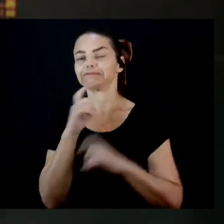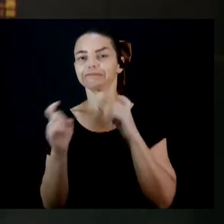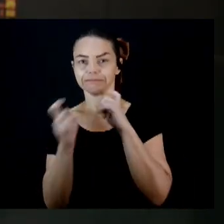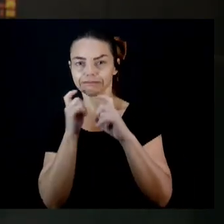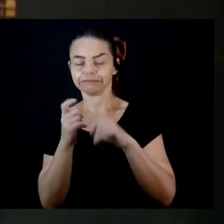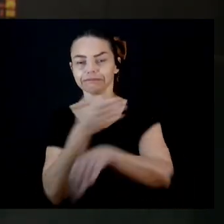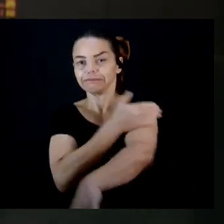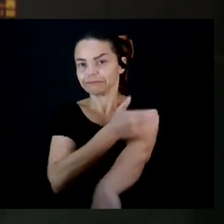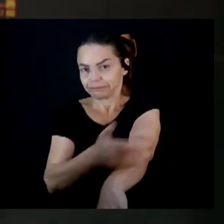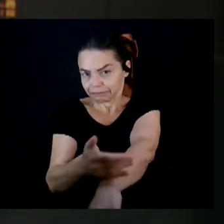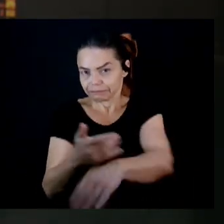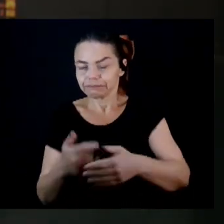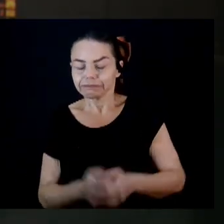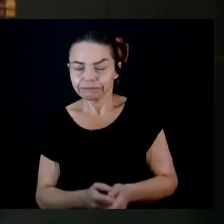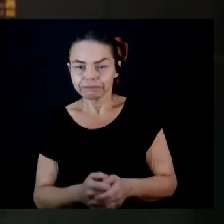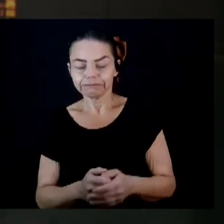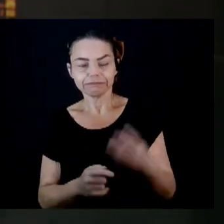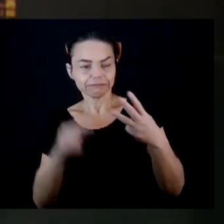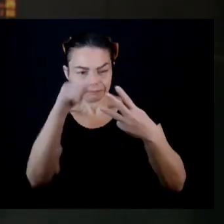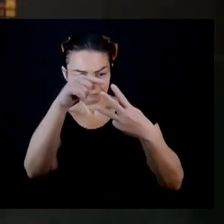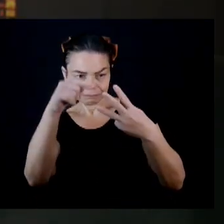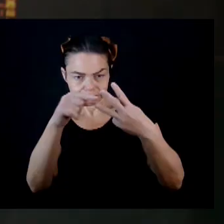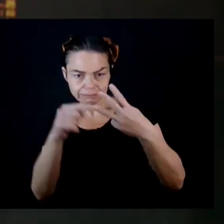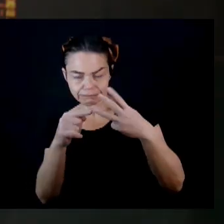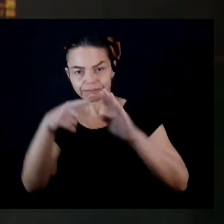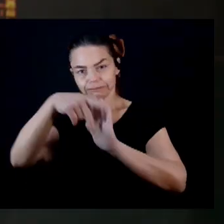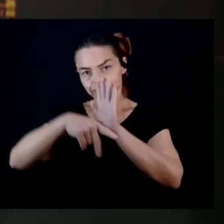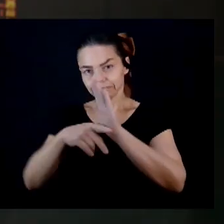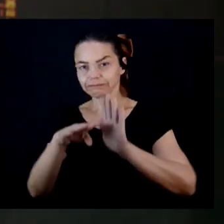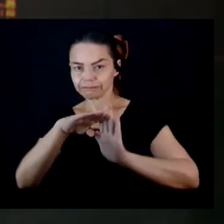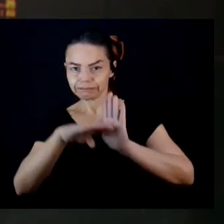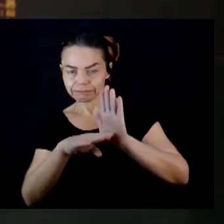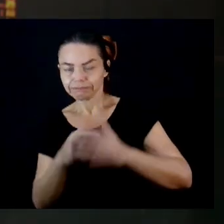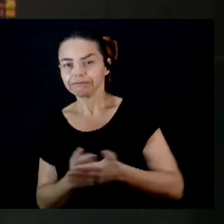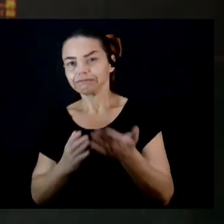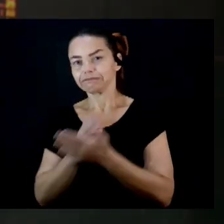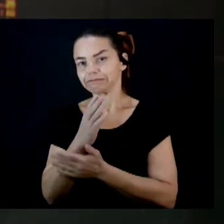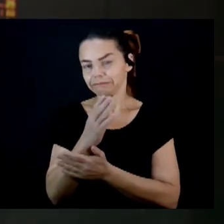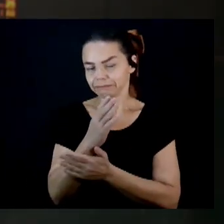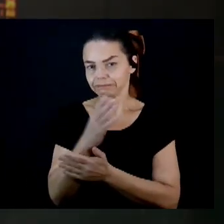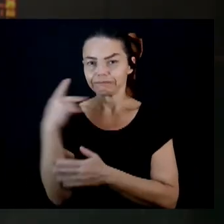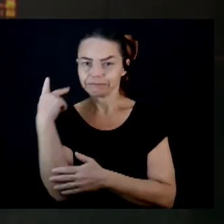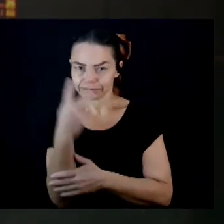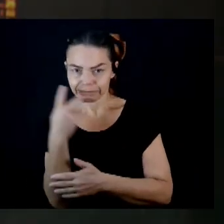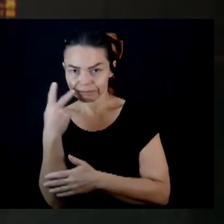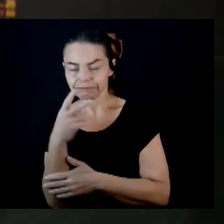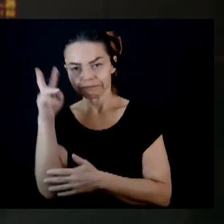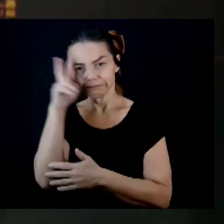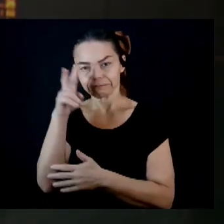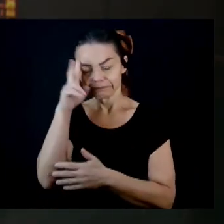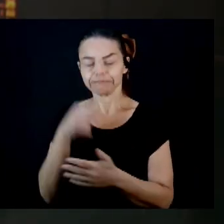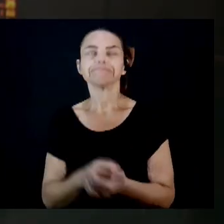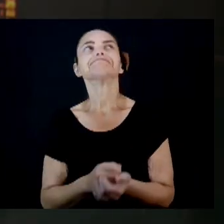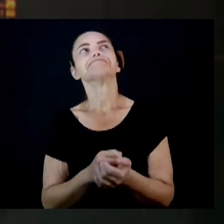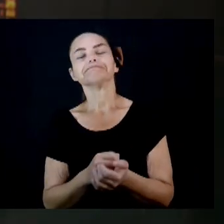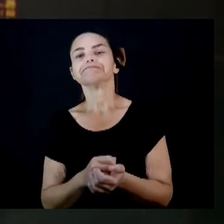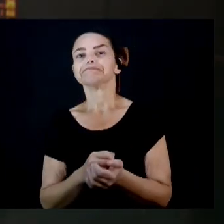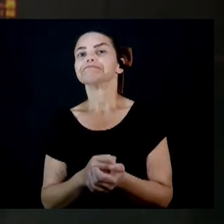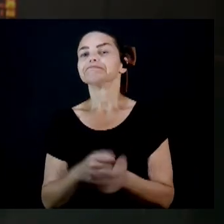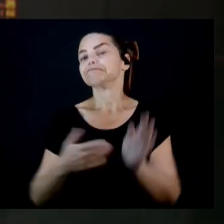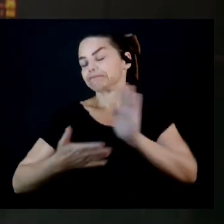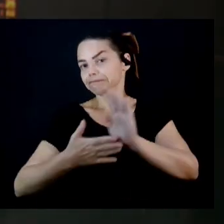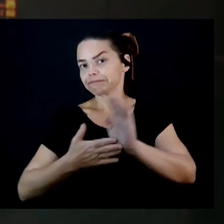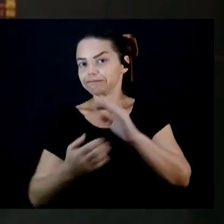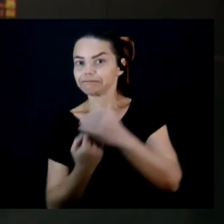os 3 projetos da pauta, os vereadores aprovaram nesta segunda-feira em definitivo a proposta de autoria do